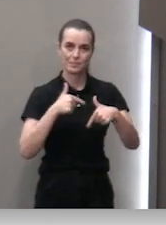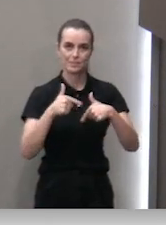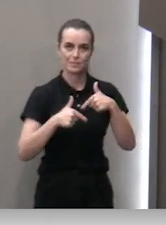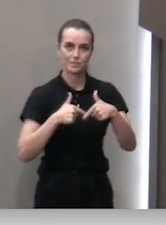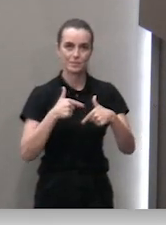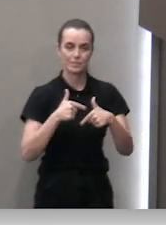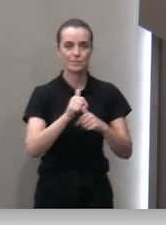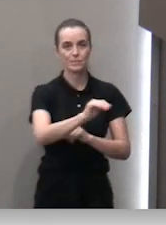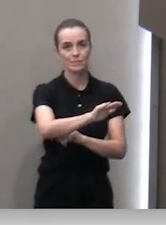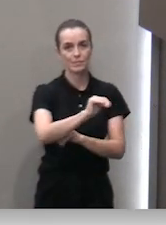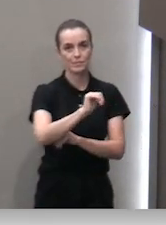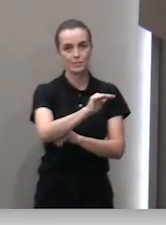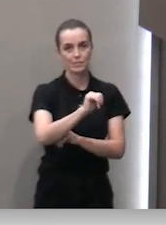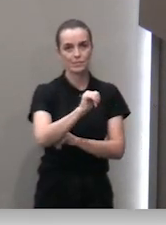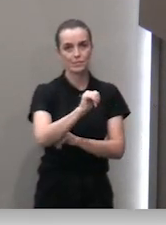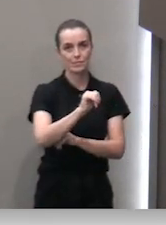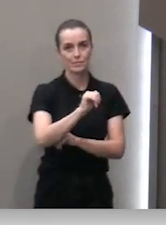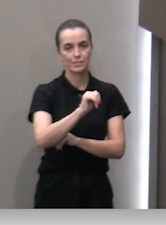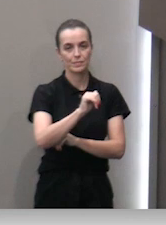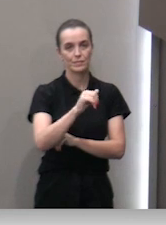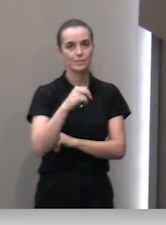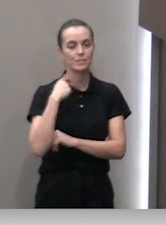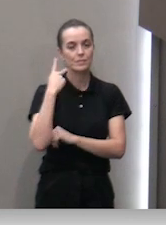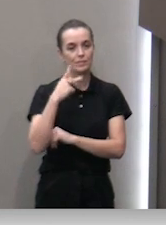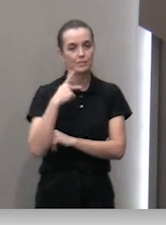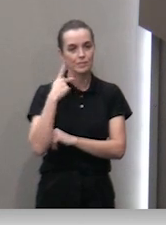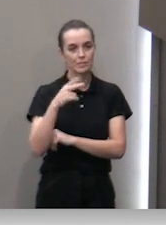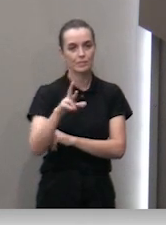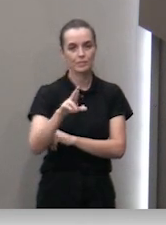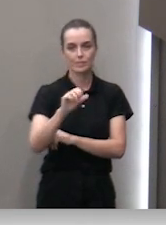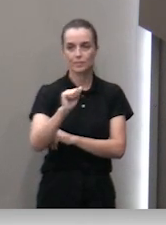Eu chamo o vereador Rafael, está aí?